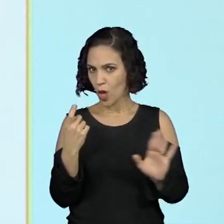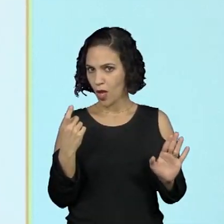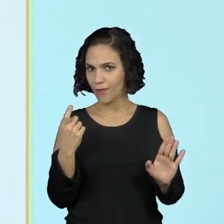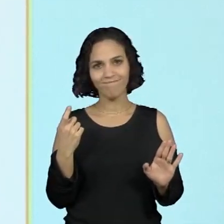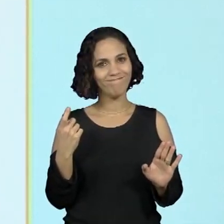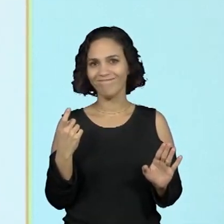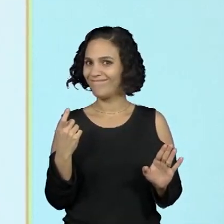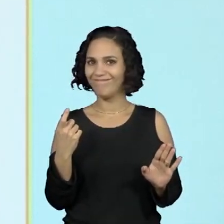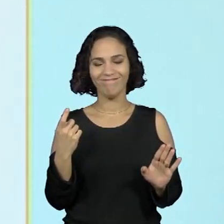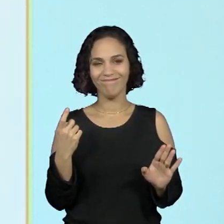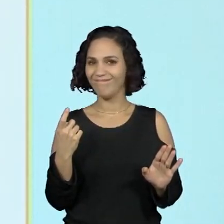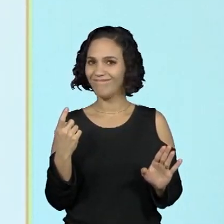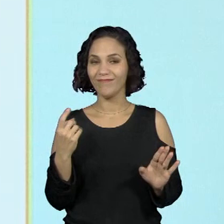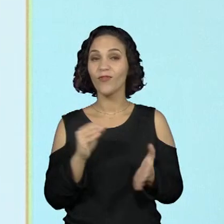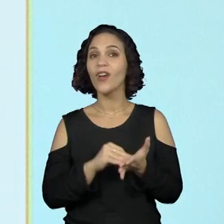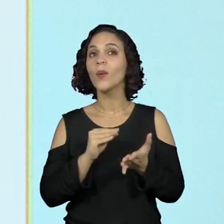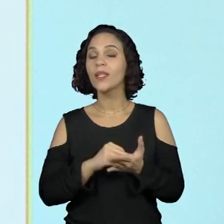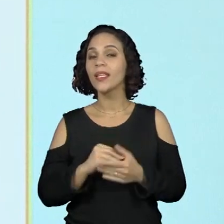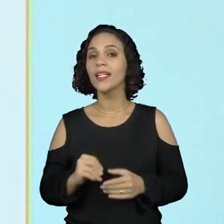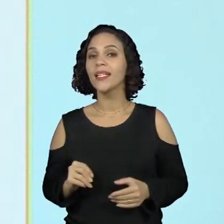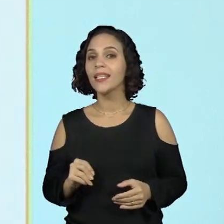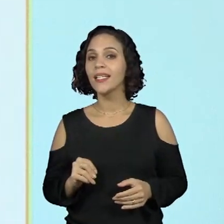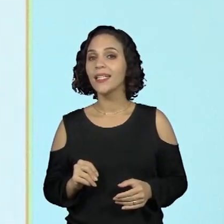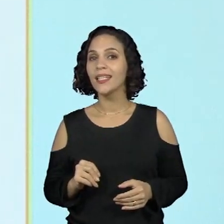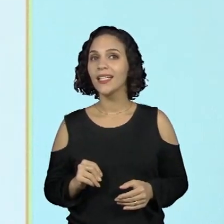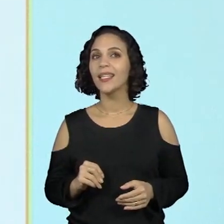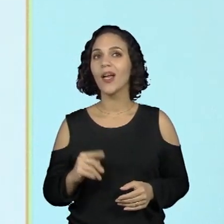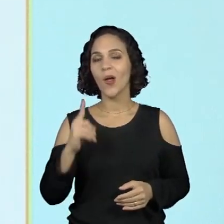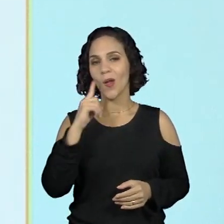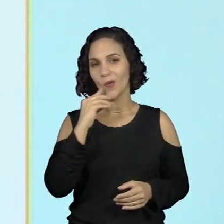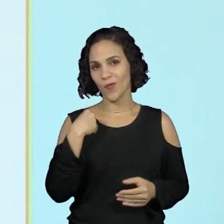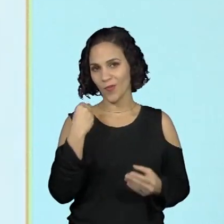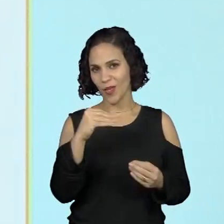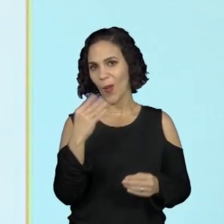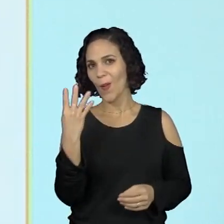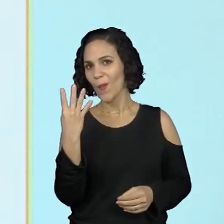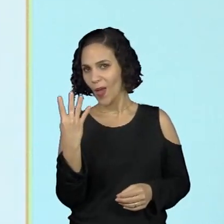Não, não falta apenas uma. Então, eu vou colocar aqui a quarta.